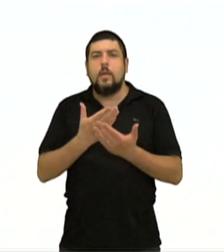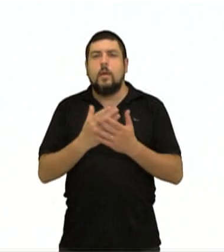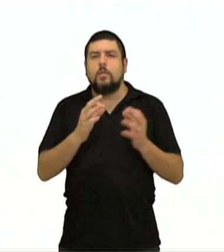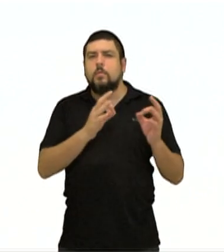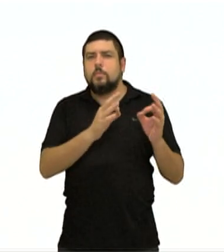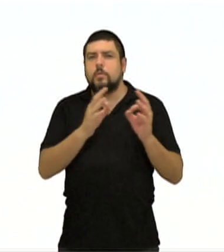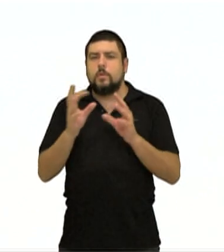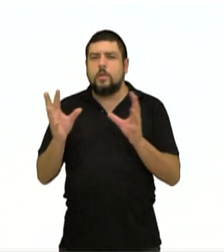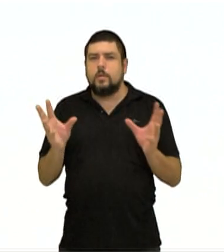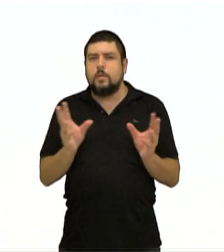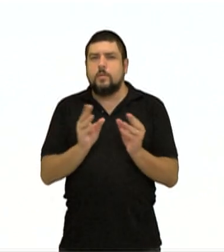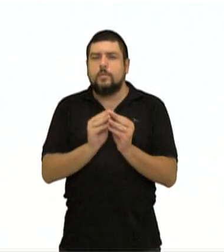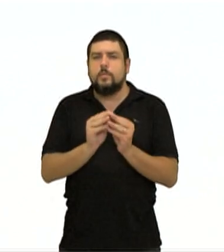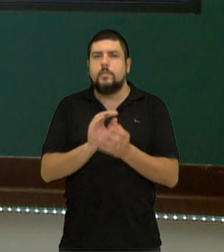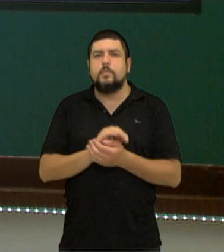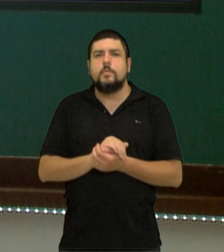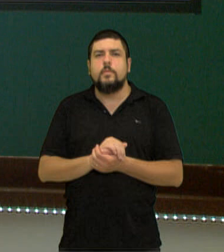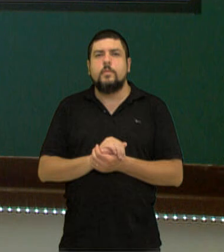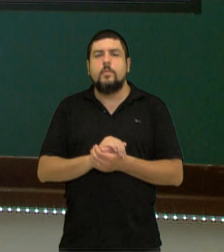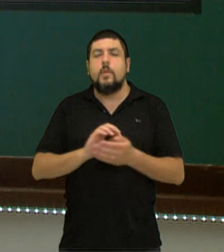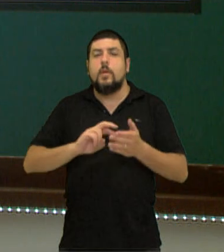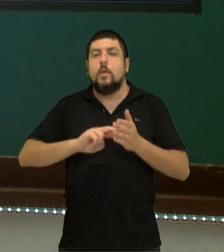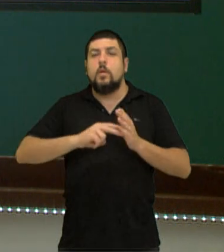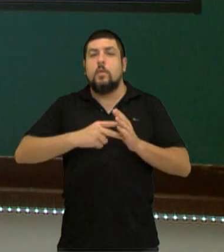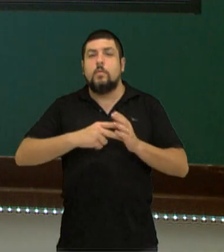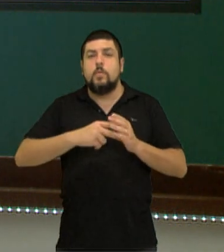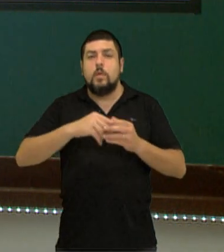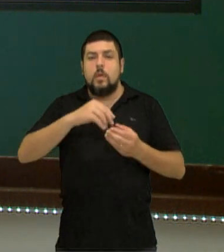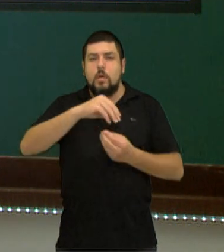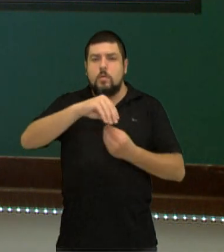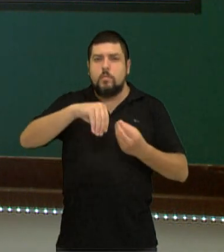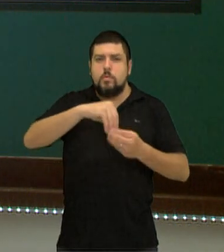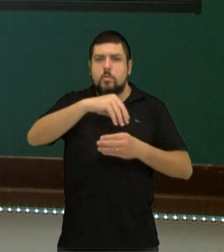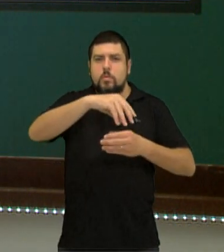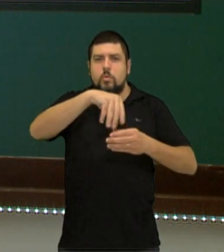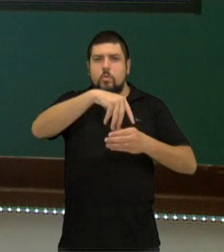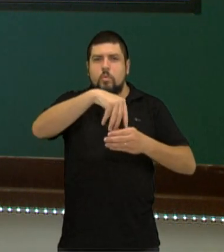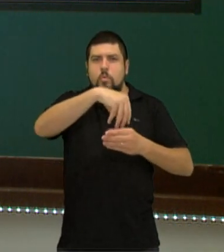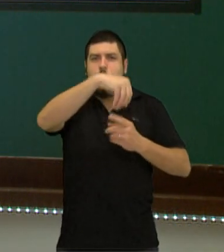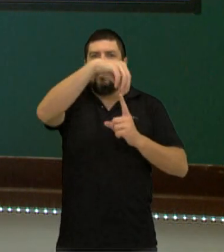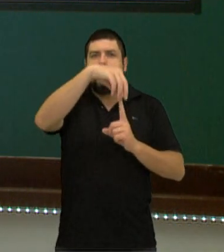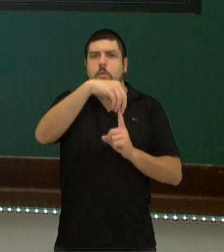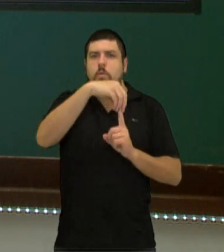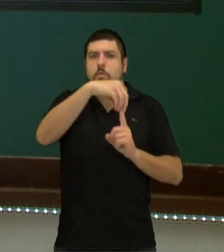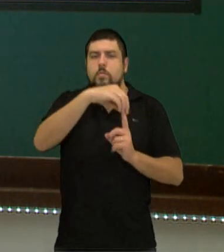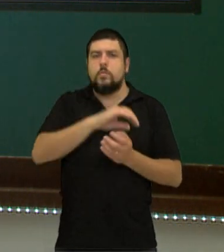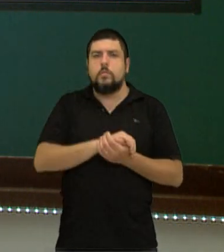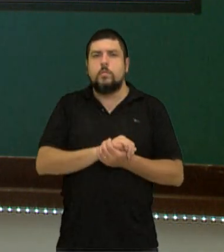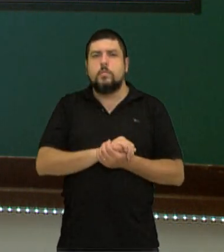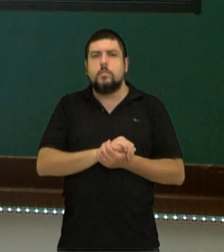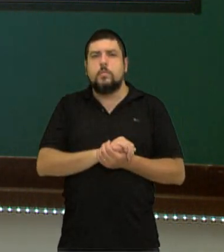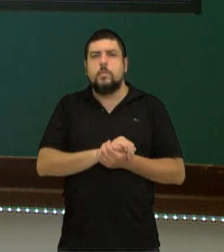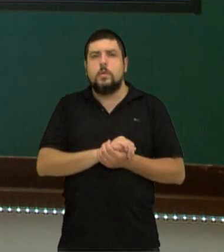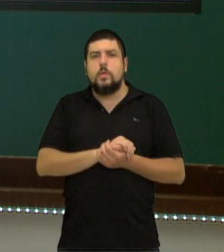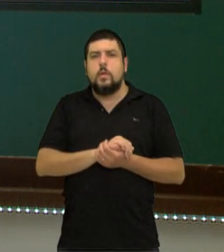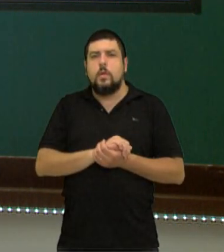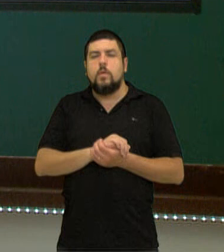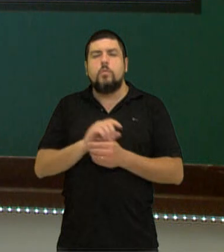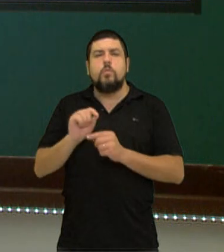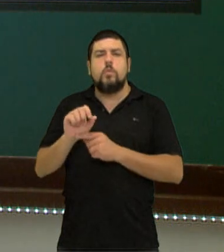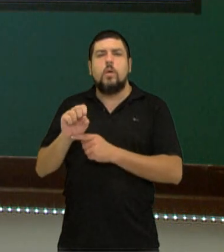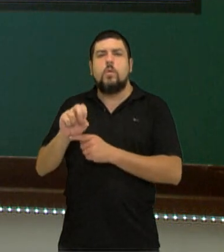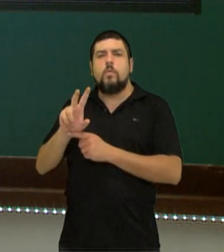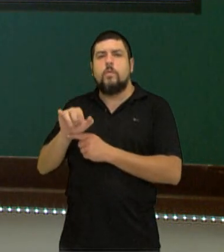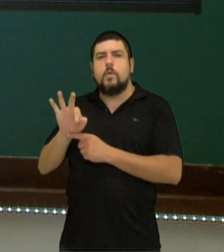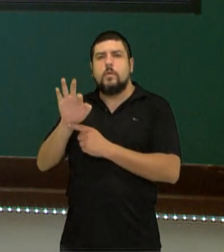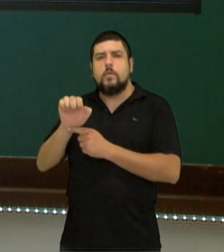O conceito de mistura homogênea, uma fase, o conceito de solvente, o conceito de soluto, o